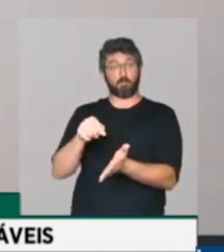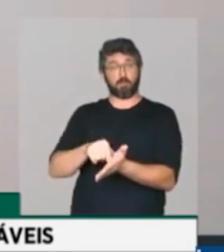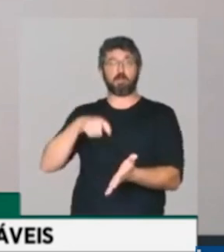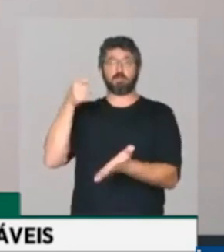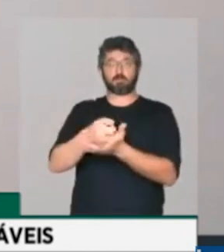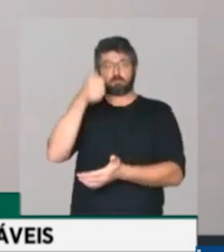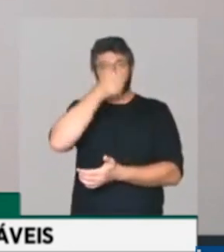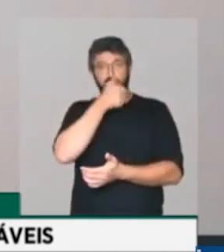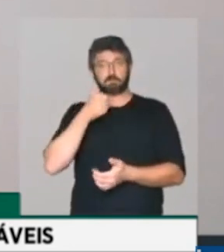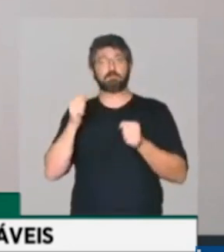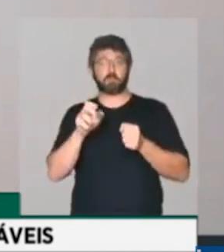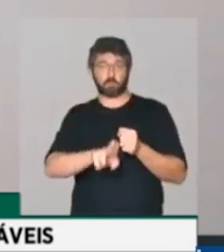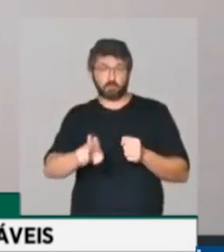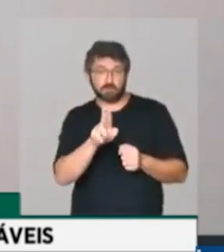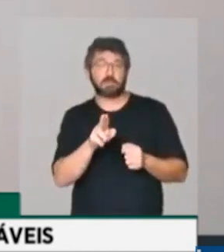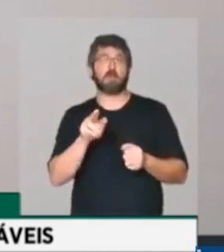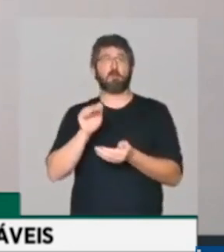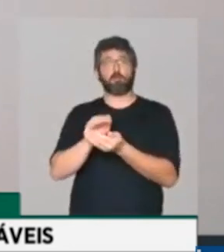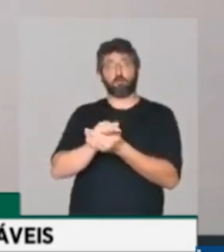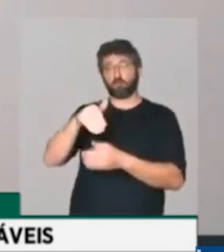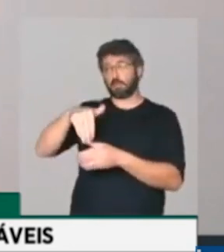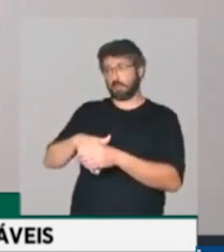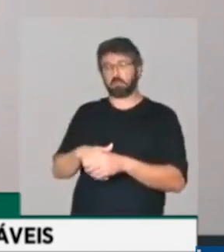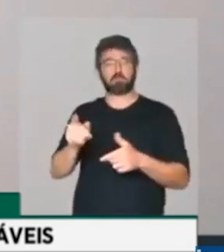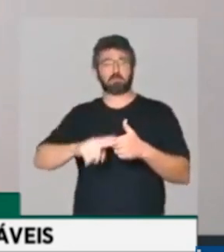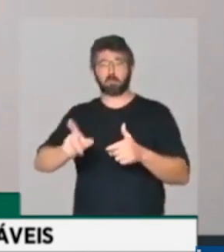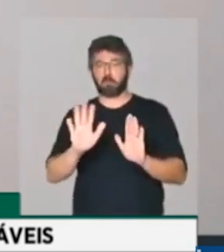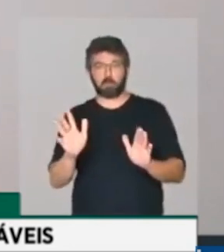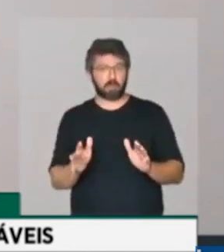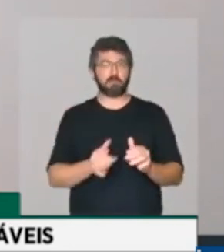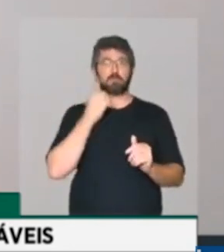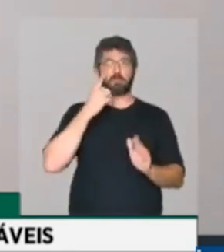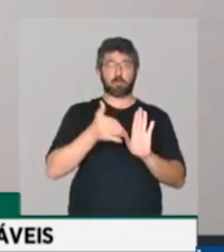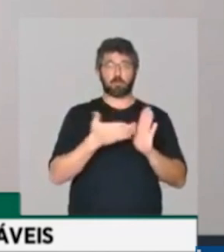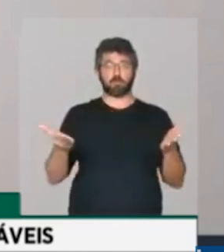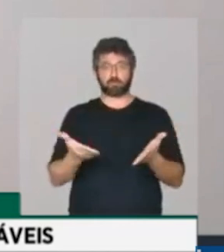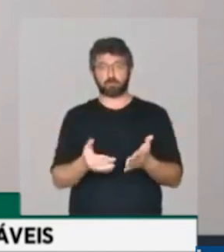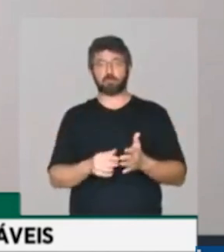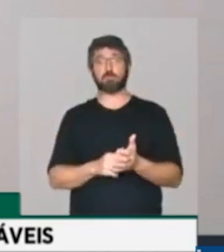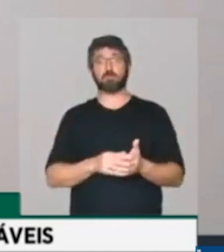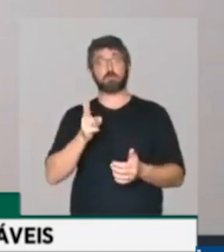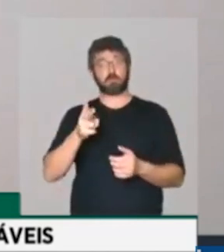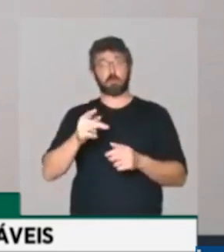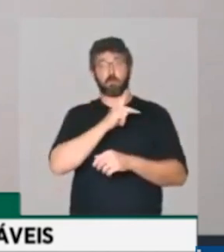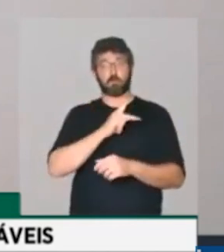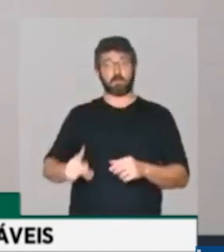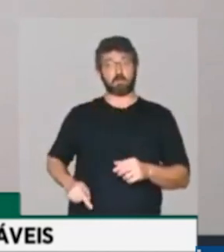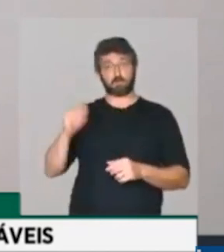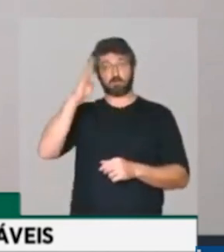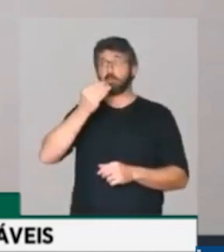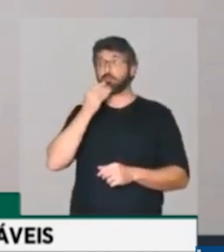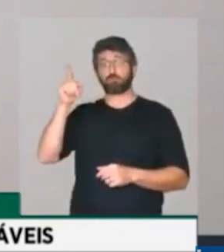vai pagar essa conta. A gente pode utilizar os recursos do fundo eleitoral, como tem a proporção de alguns deputados nesse sentido. O próprio Presidente da República